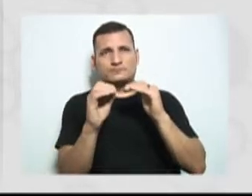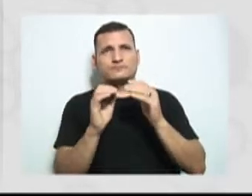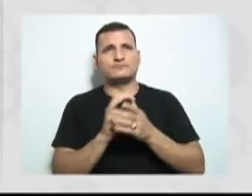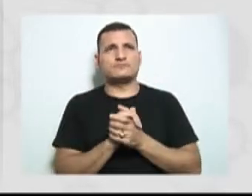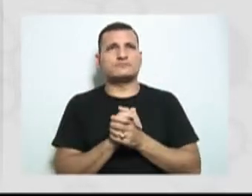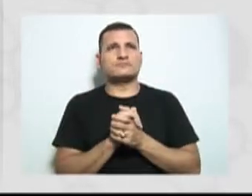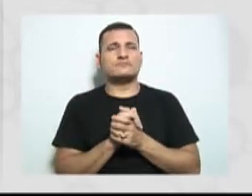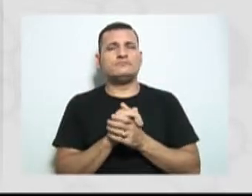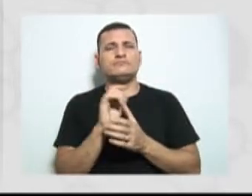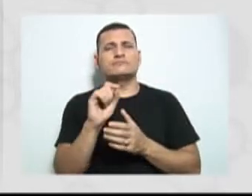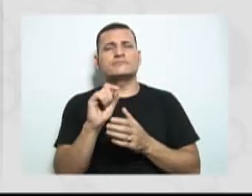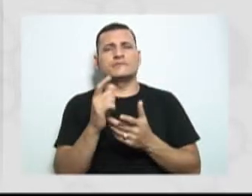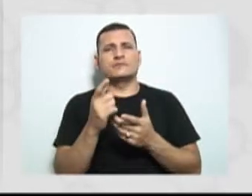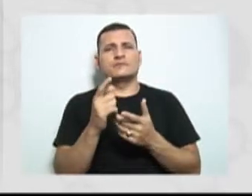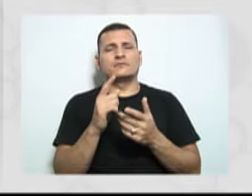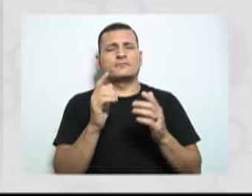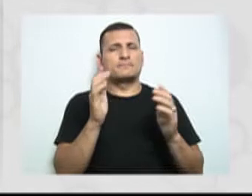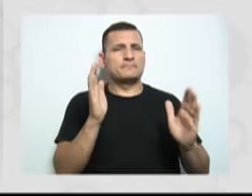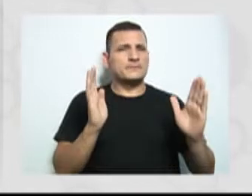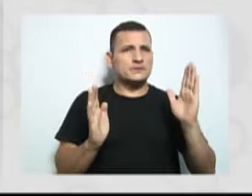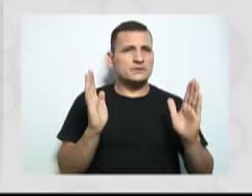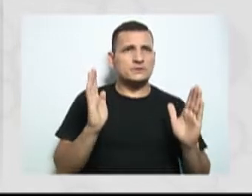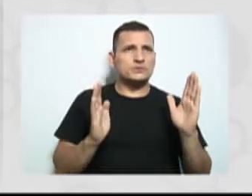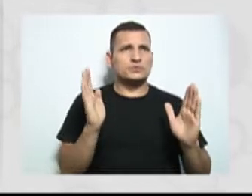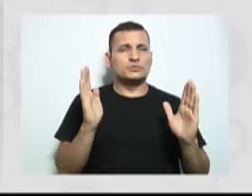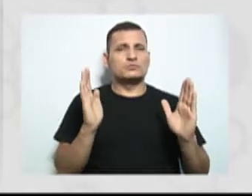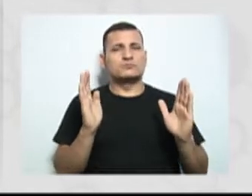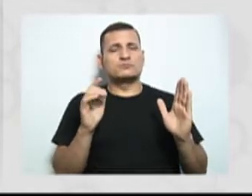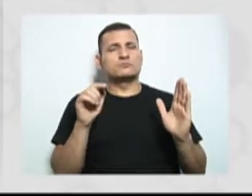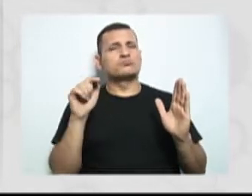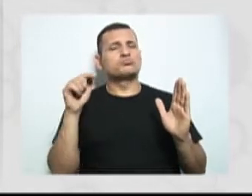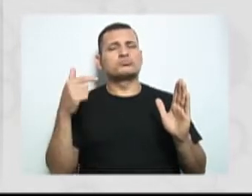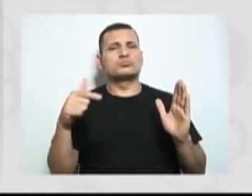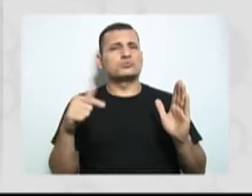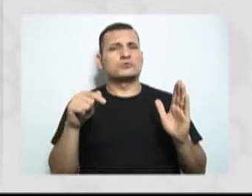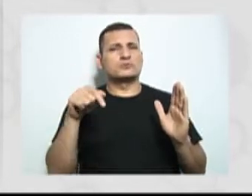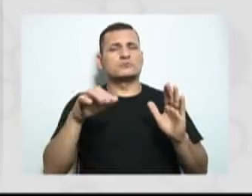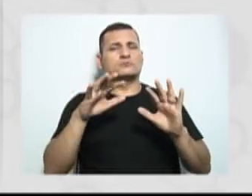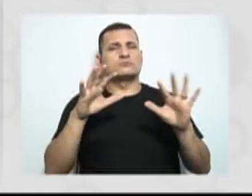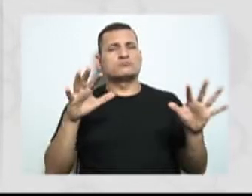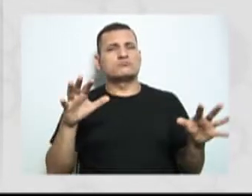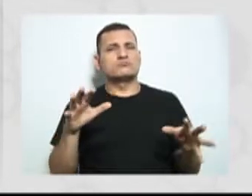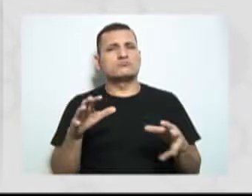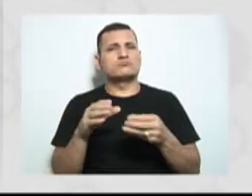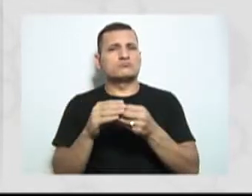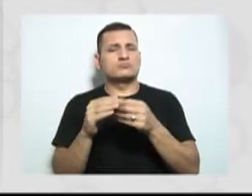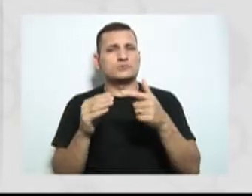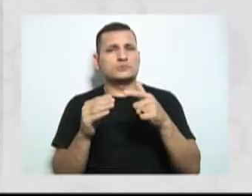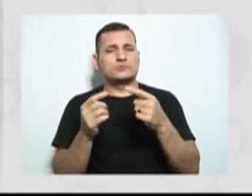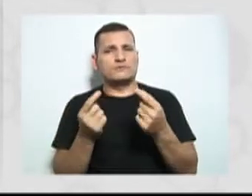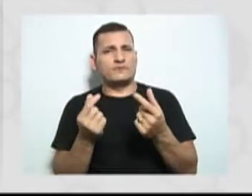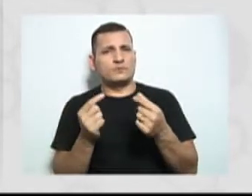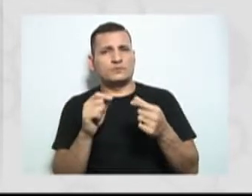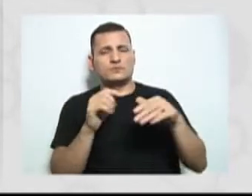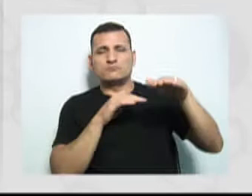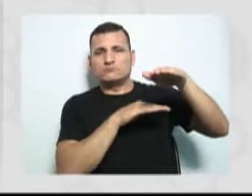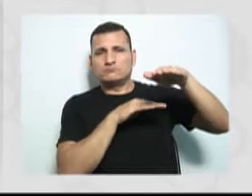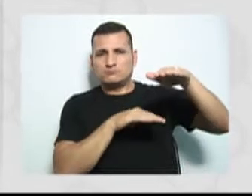indiretos, como despesas de período, eles não integram, ou seja, o valor dos estoques